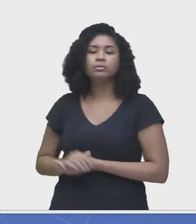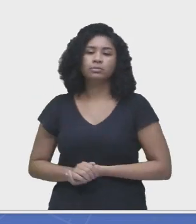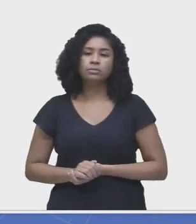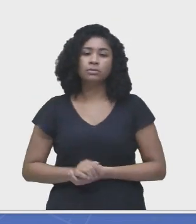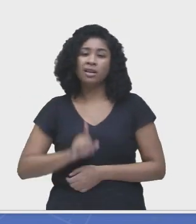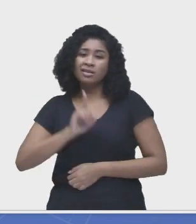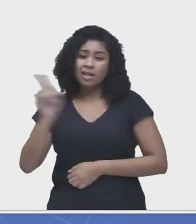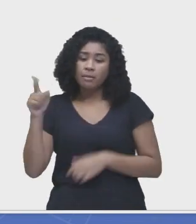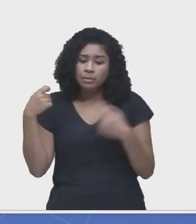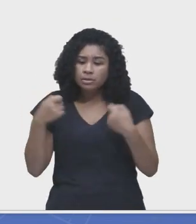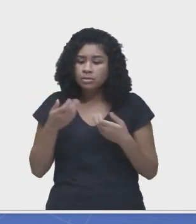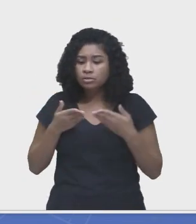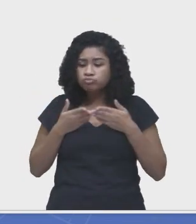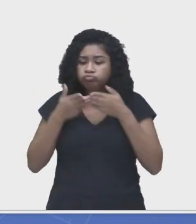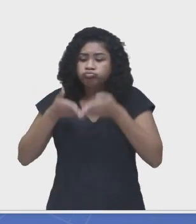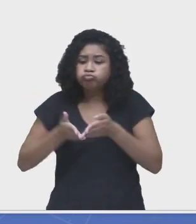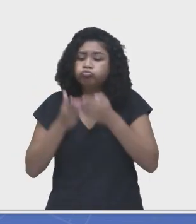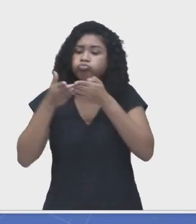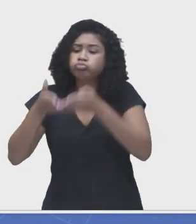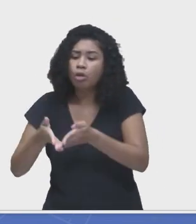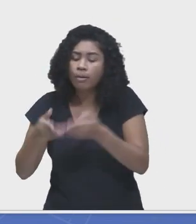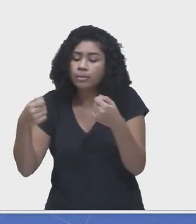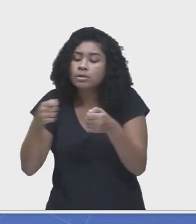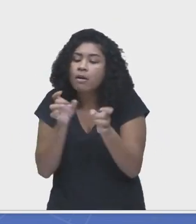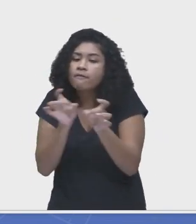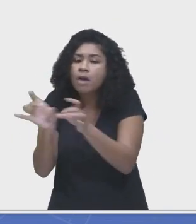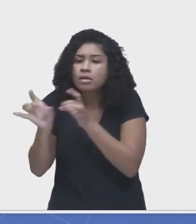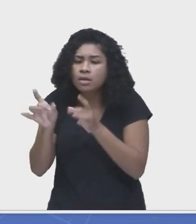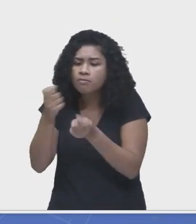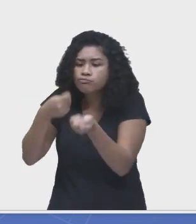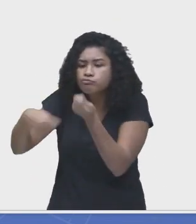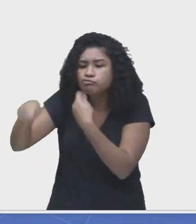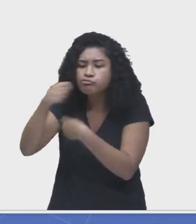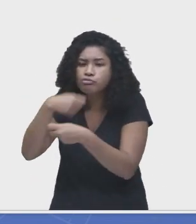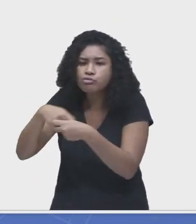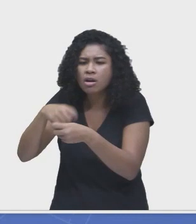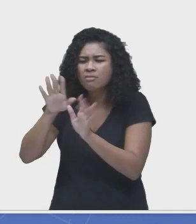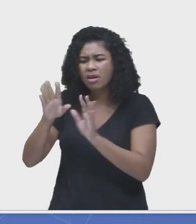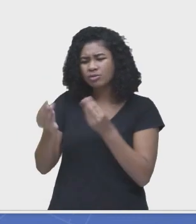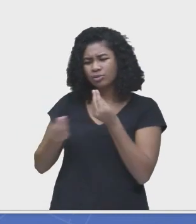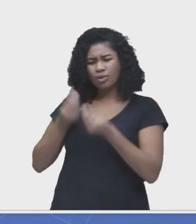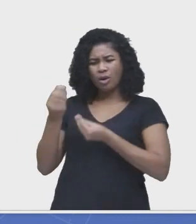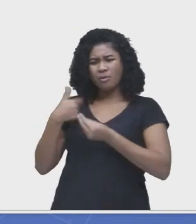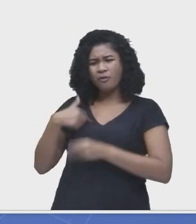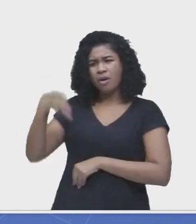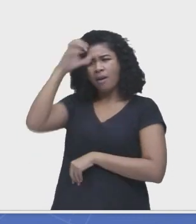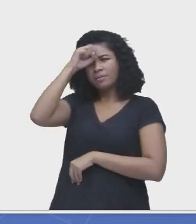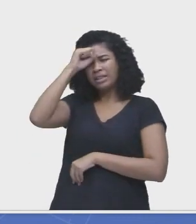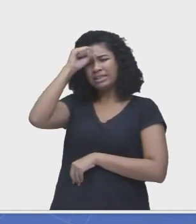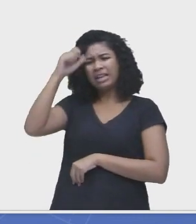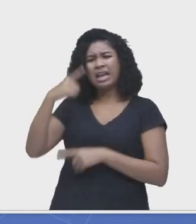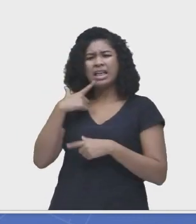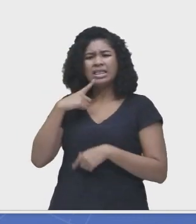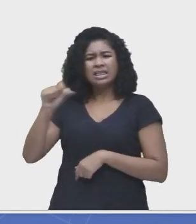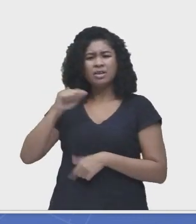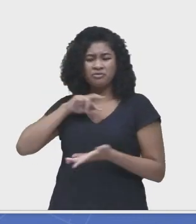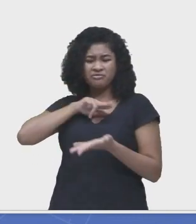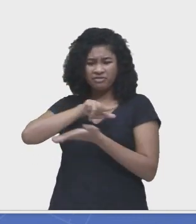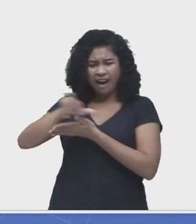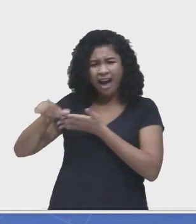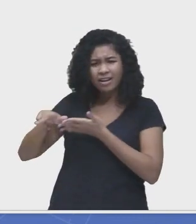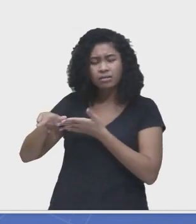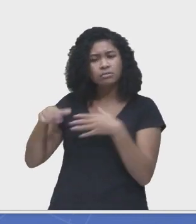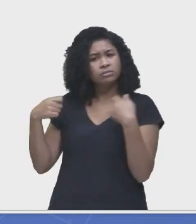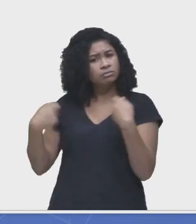Vou comercializar aqui com ciclano, com fulano, eu vou falar várias línguas? Não é melhor eu criar um único sistema